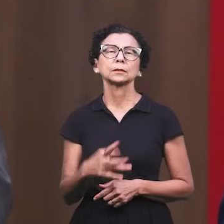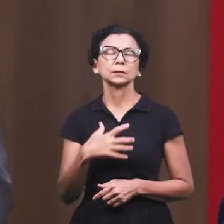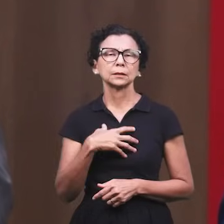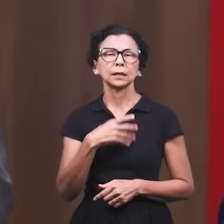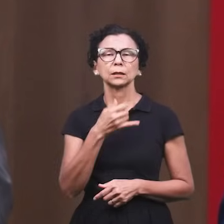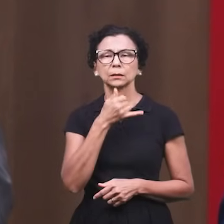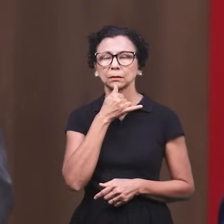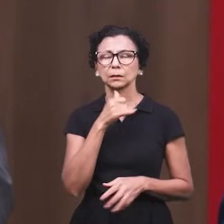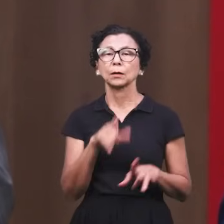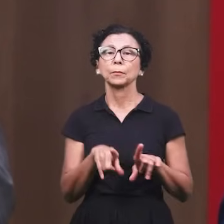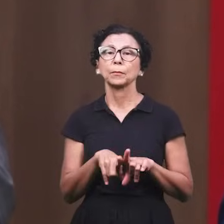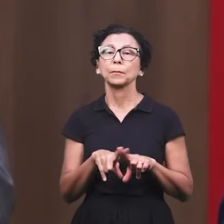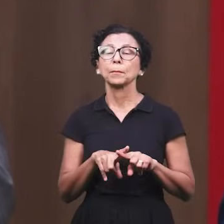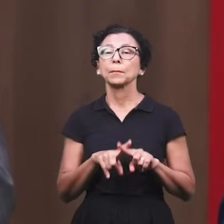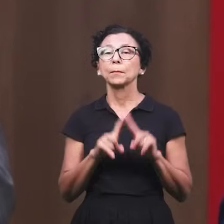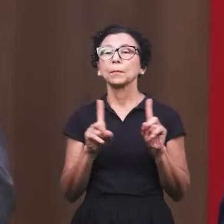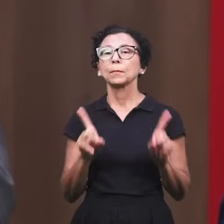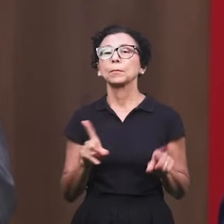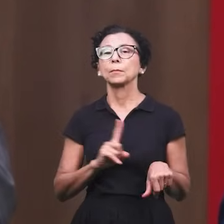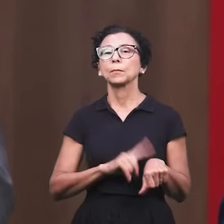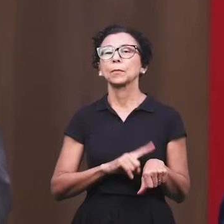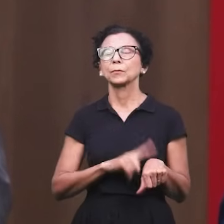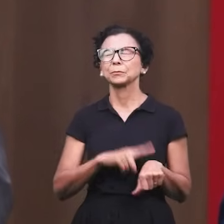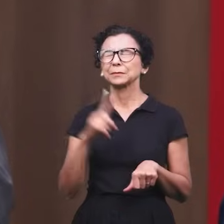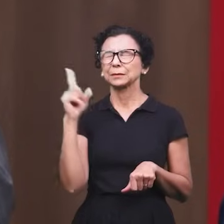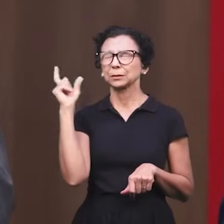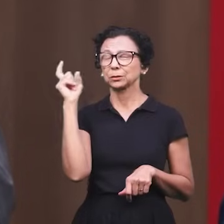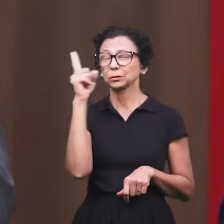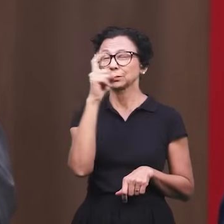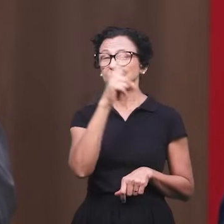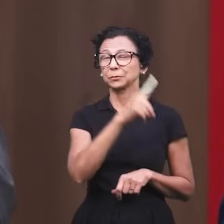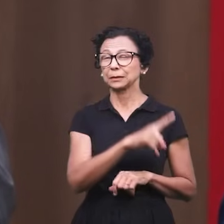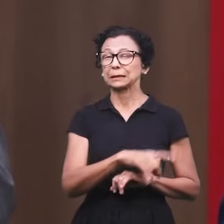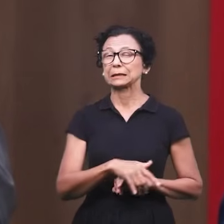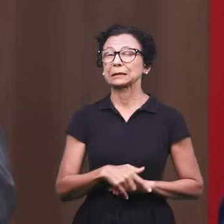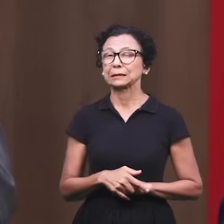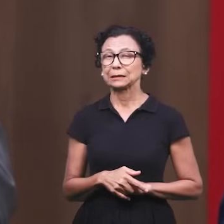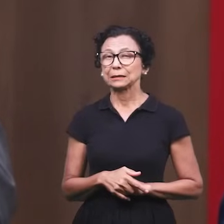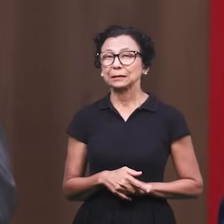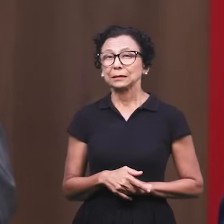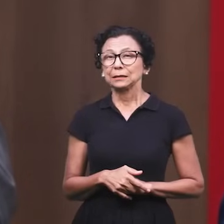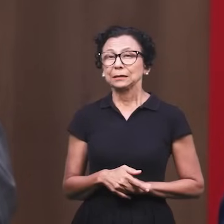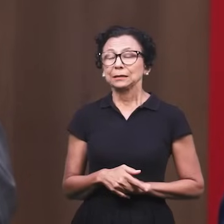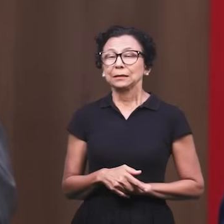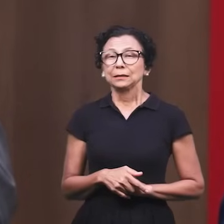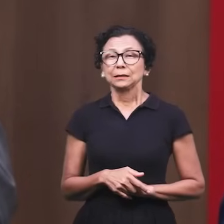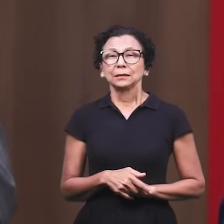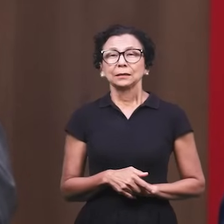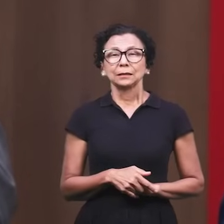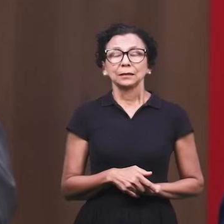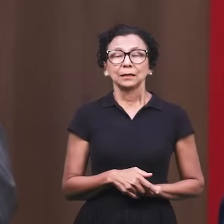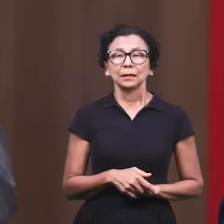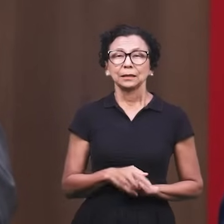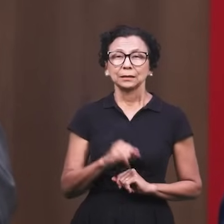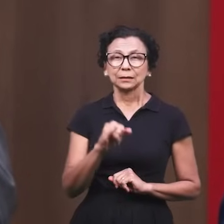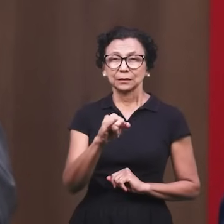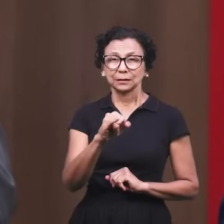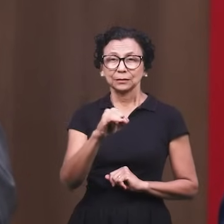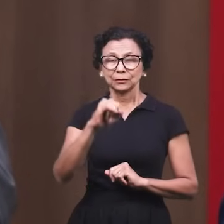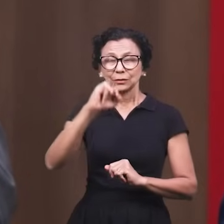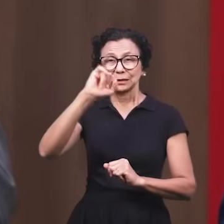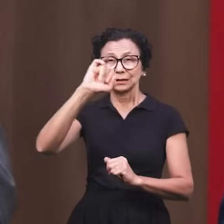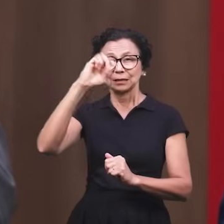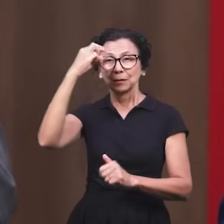temos de saber o seguinte, nos momentos mais difíceis, se você tem esse propósito de ter uma mente firme